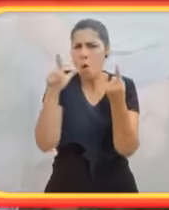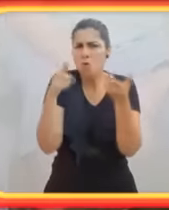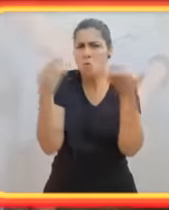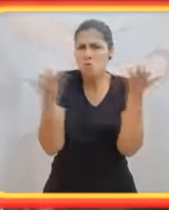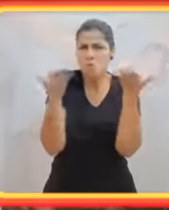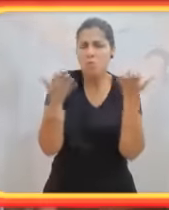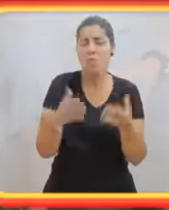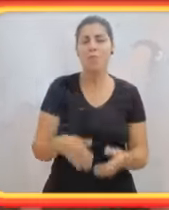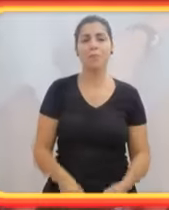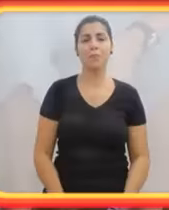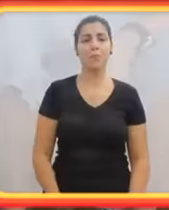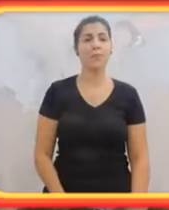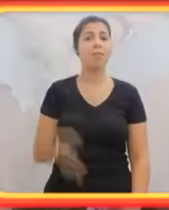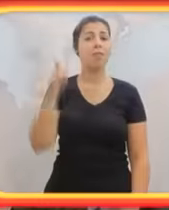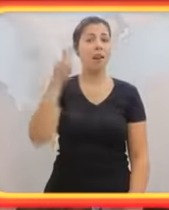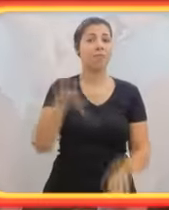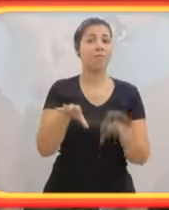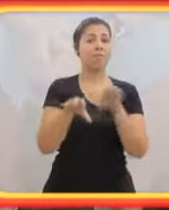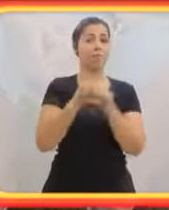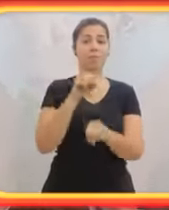melhor, eu ou seu pai? Dois.